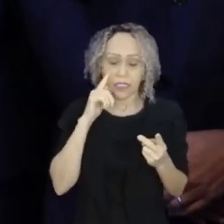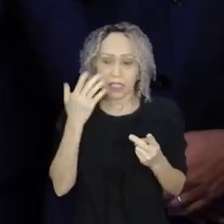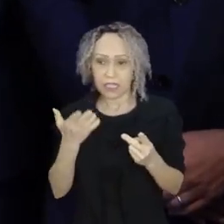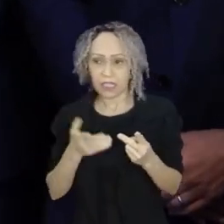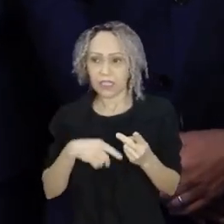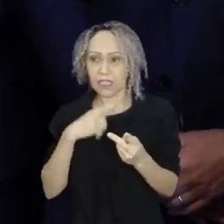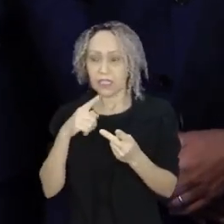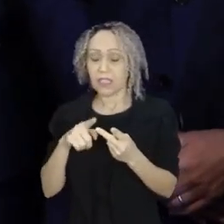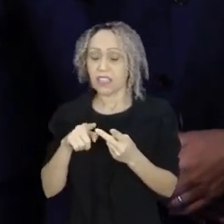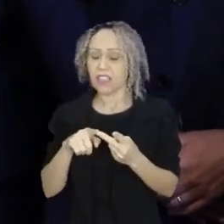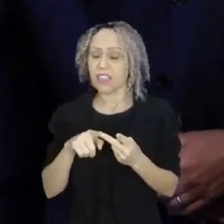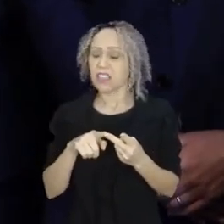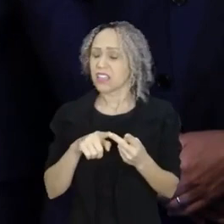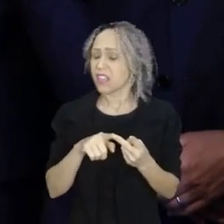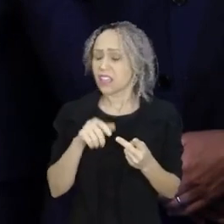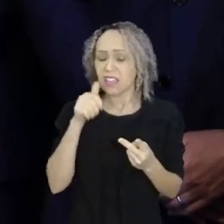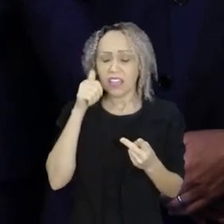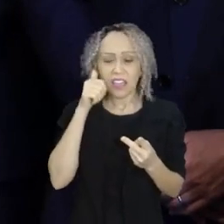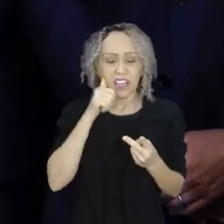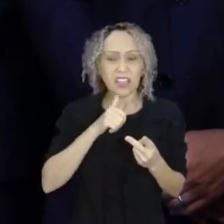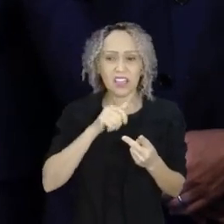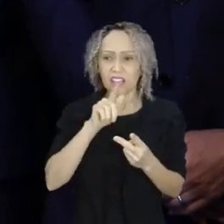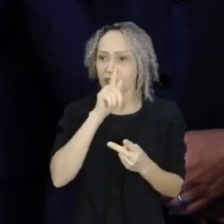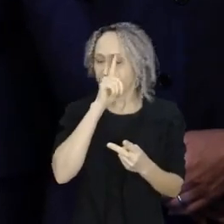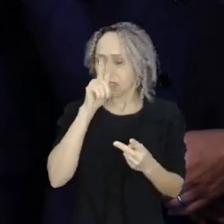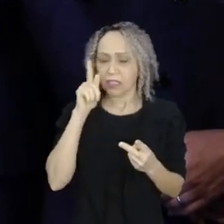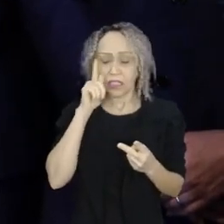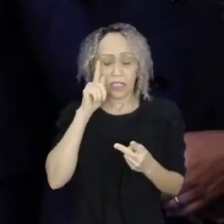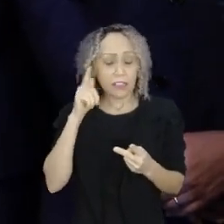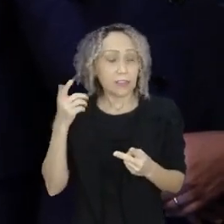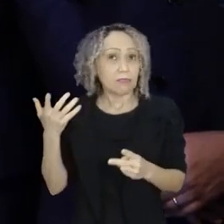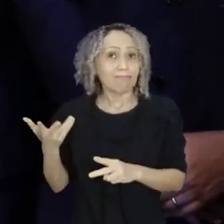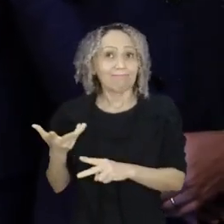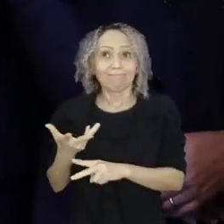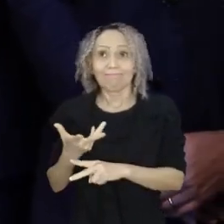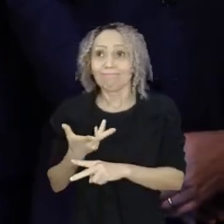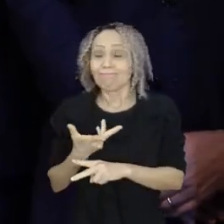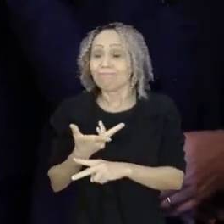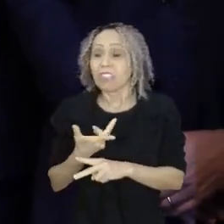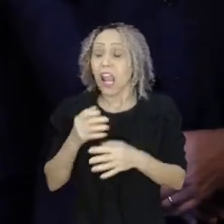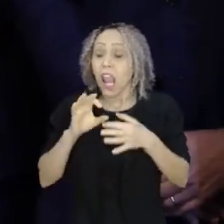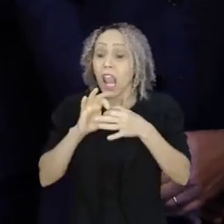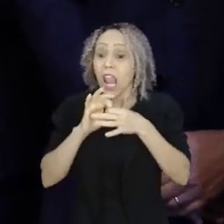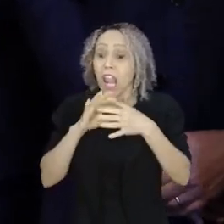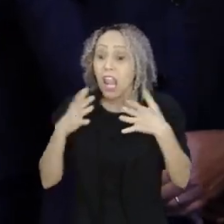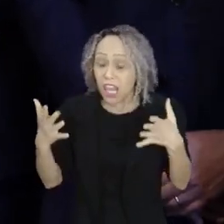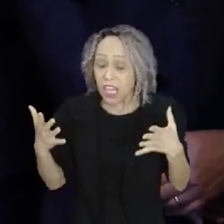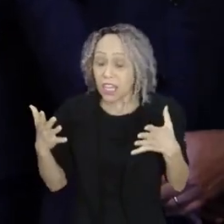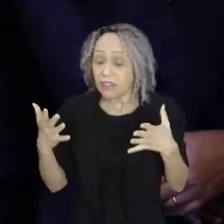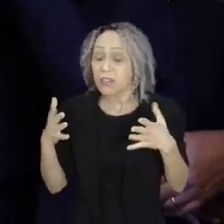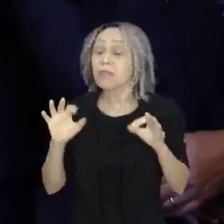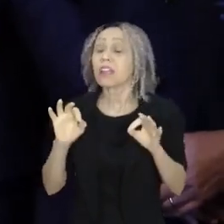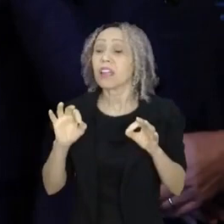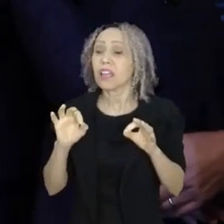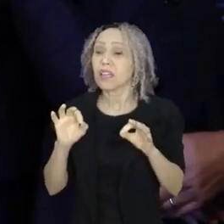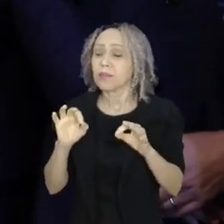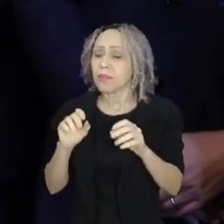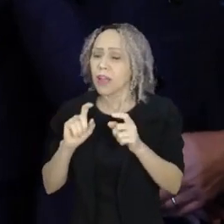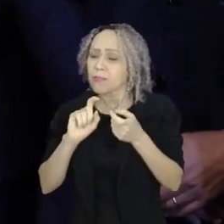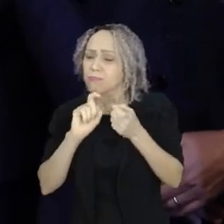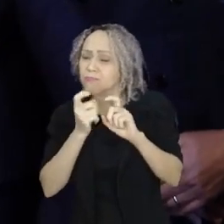de esquerda mais importante da América Latina, o partido possivelmente mais democrático, e ela tem